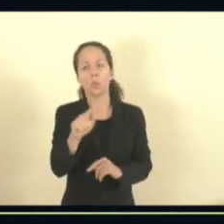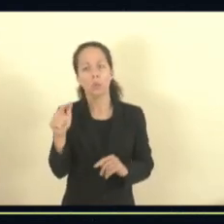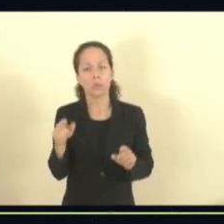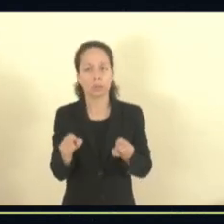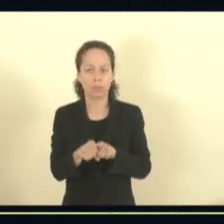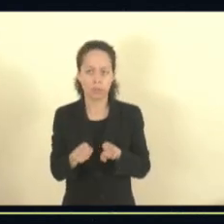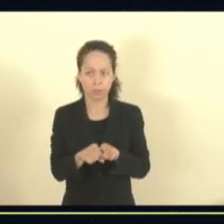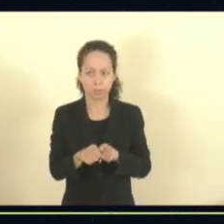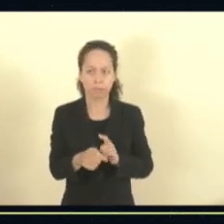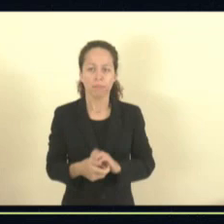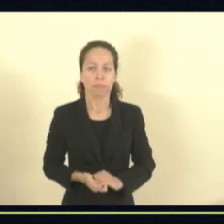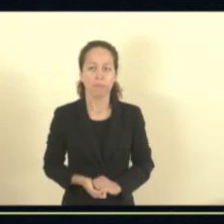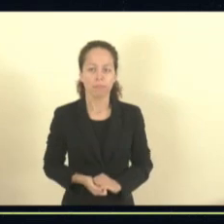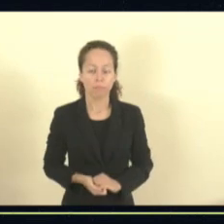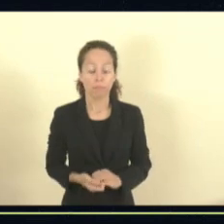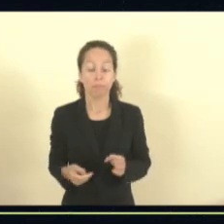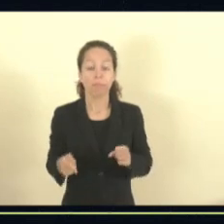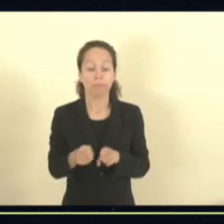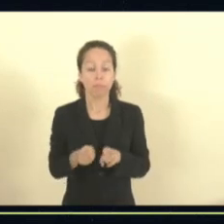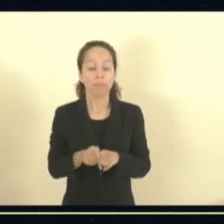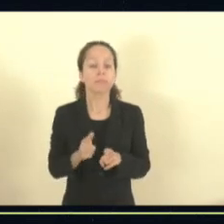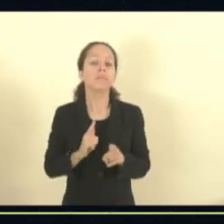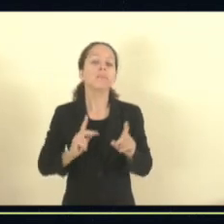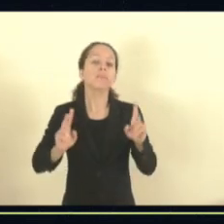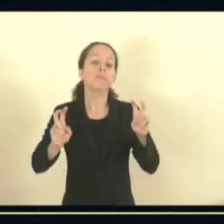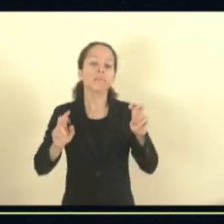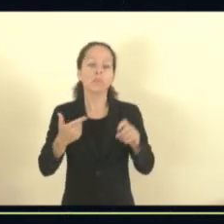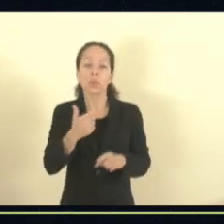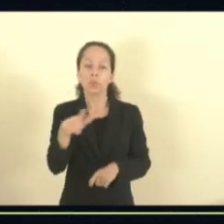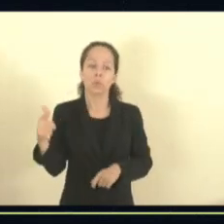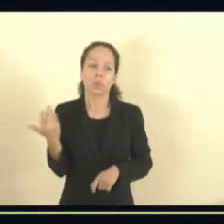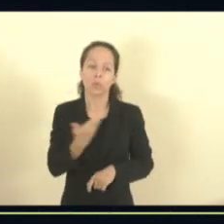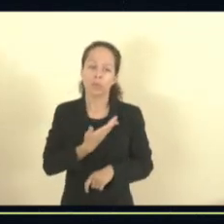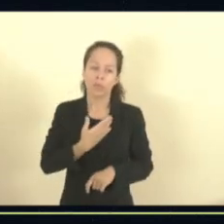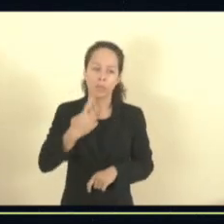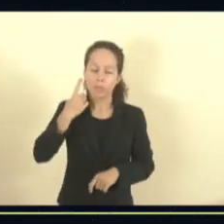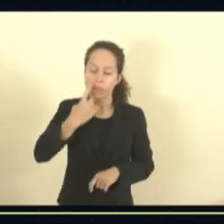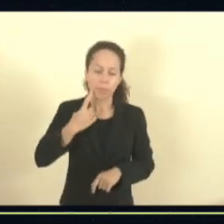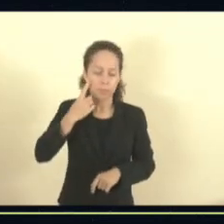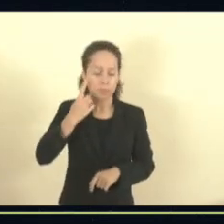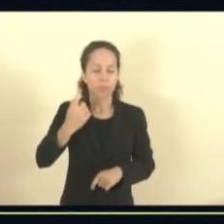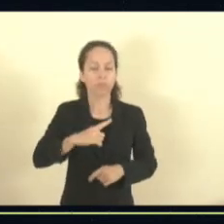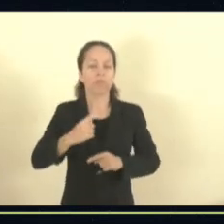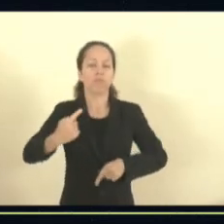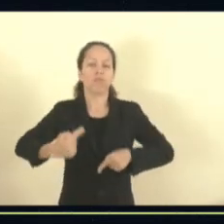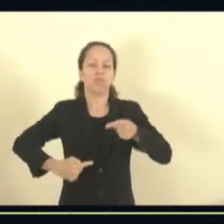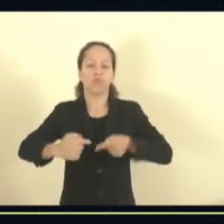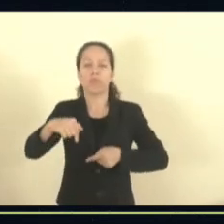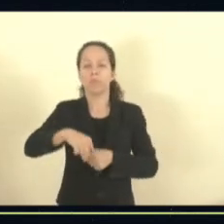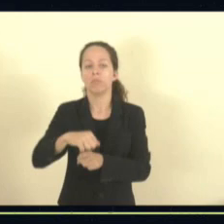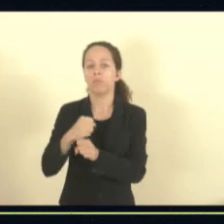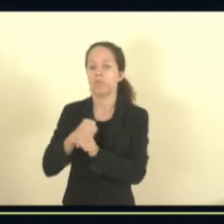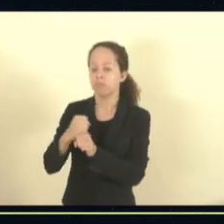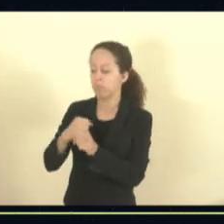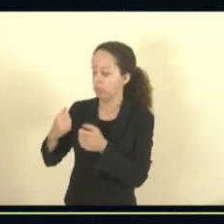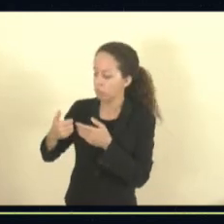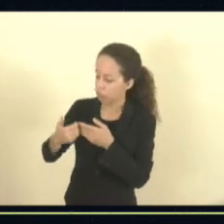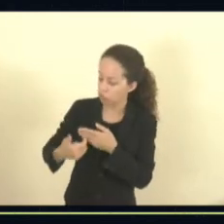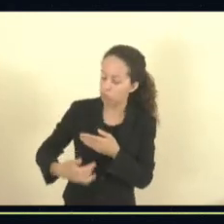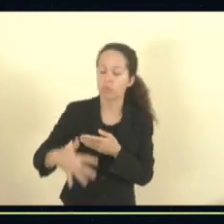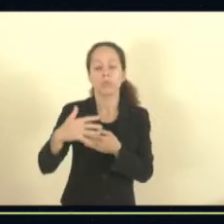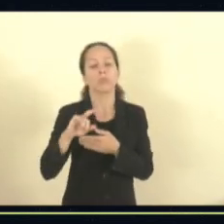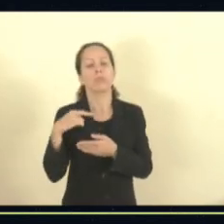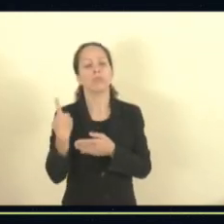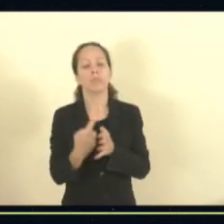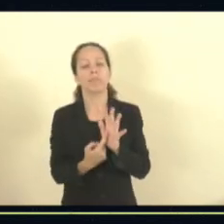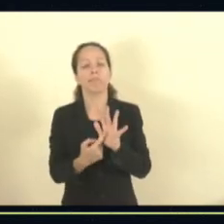de tudo, matéria de colegas deputados que vão ser pautadas ao longo desse ano, para que nós possamos mostrar o verdadeiro